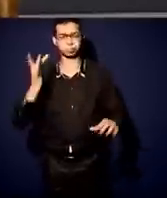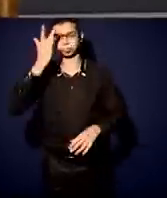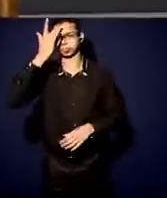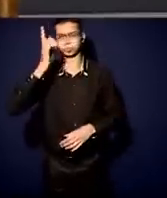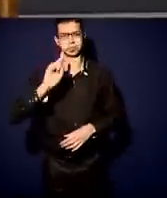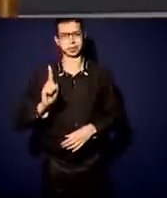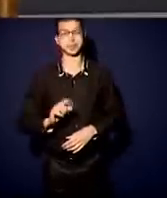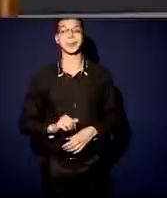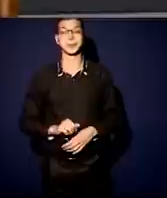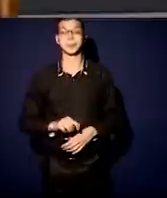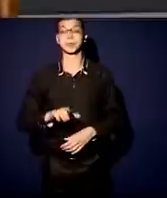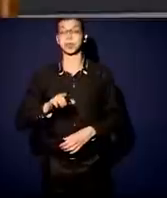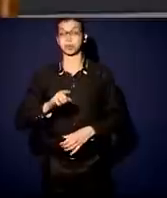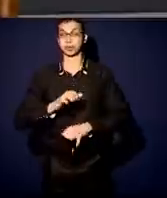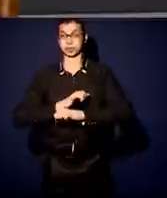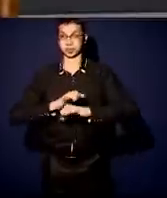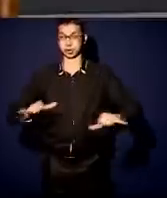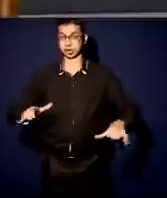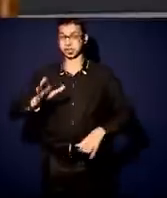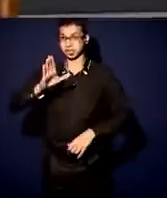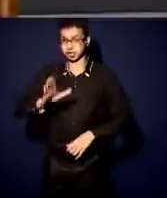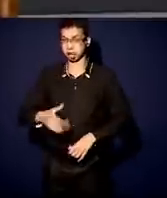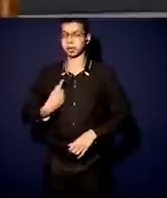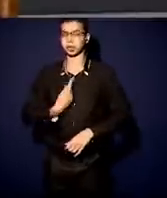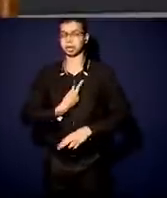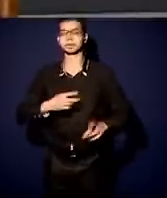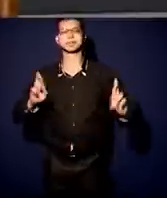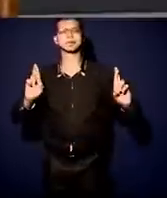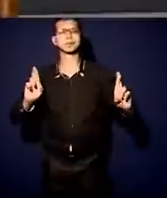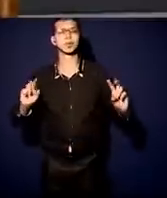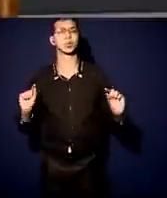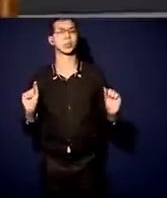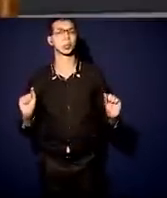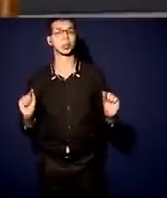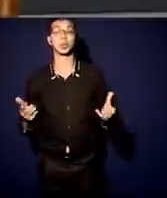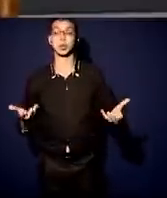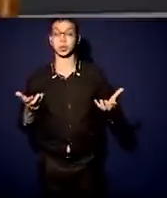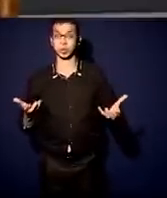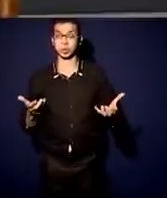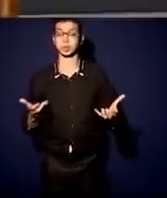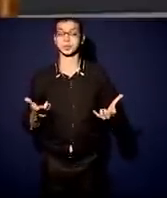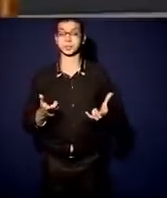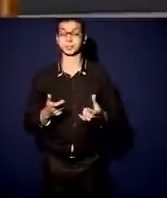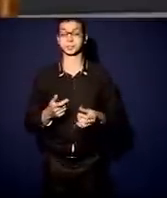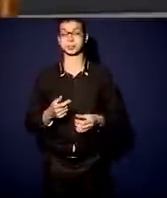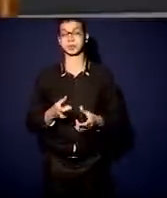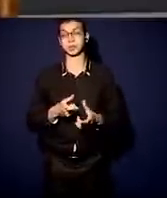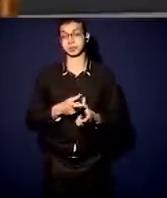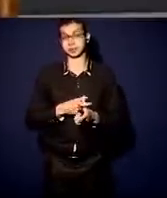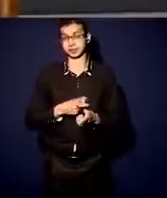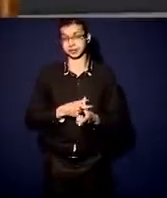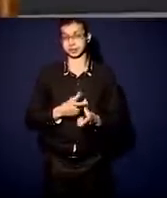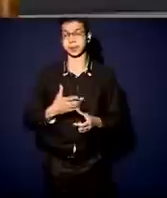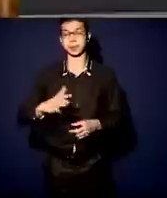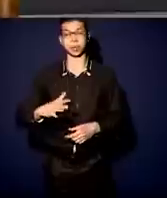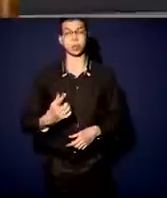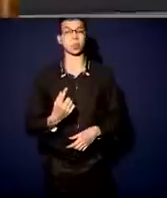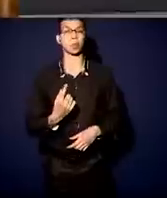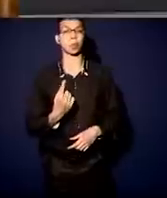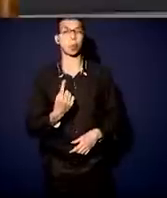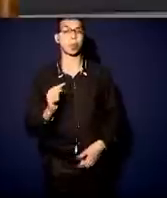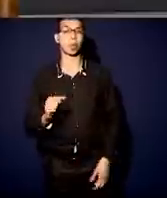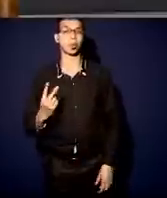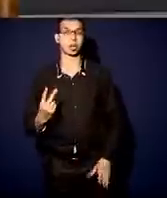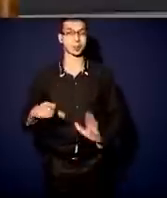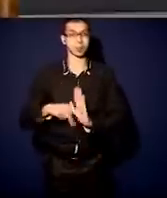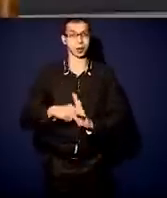Stephanie Qual é a boa notícia a gente espera esse ano um buraco fiscal um déficit de na casa de 120 milhões um ponto dois do